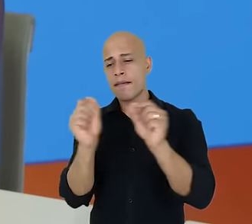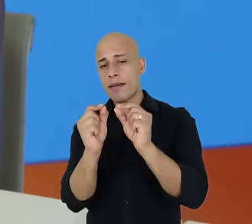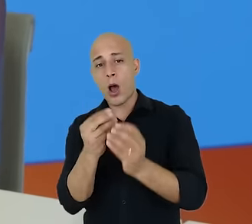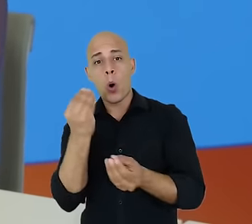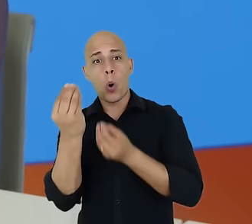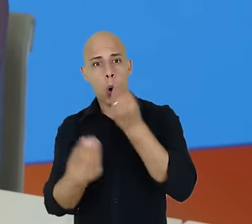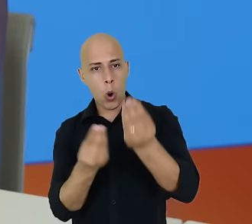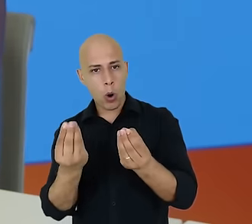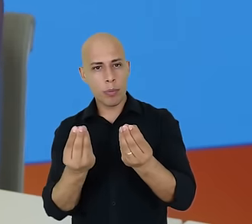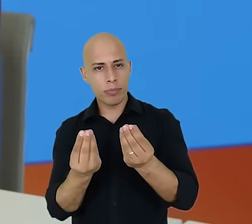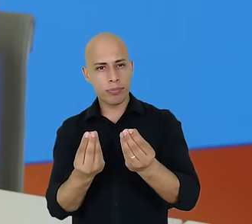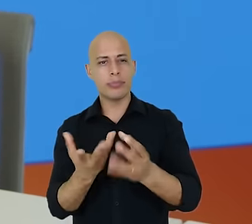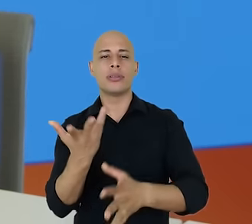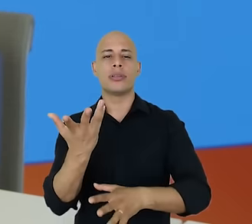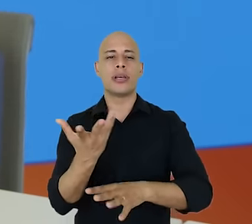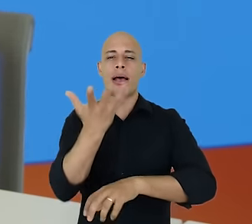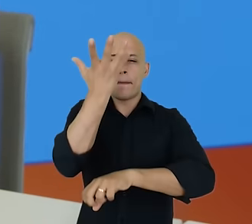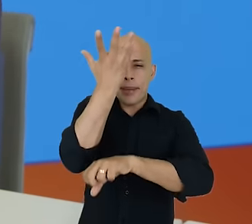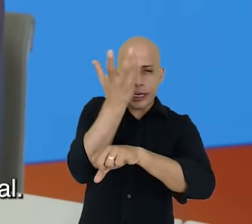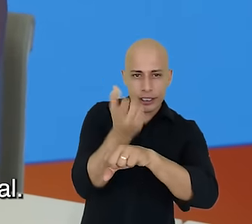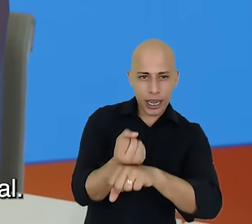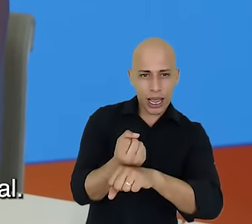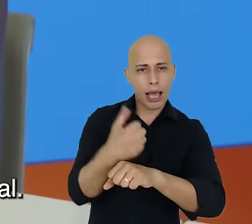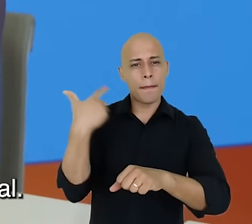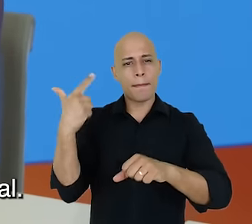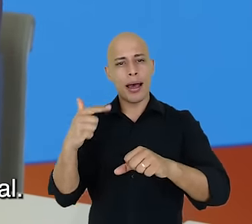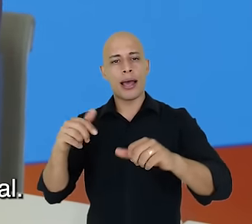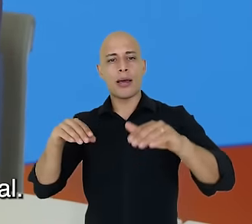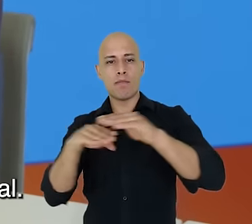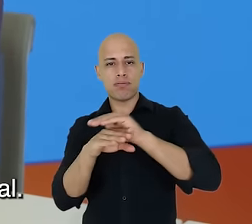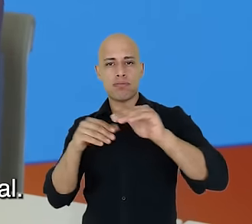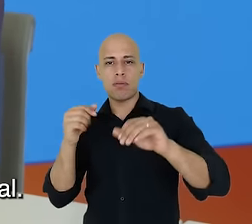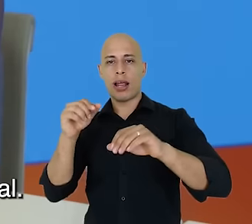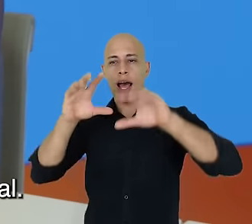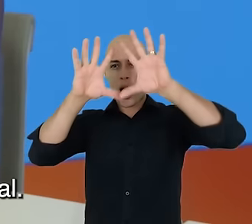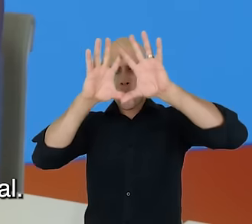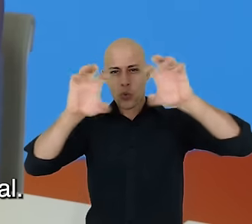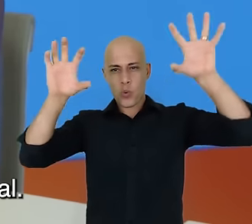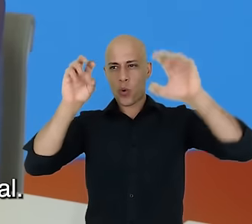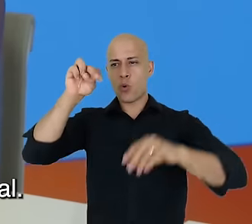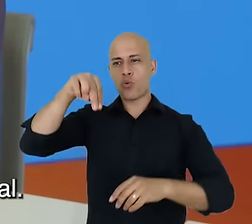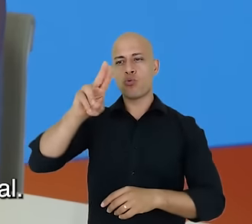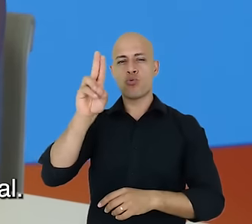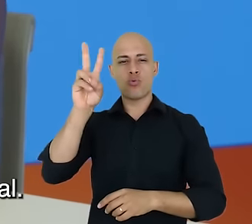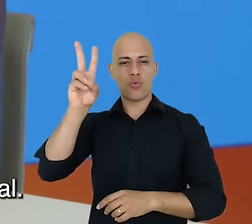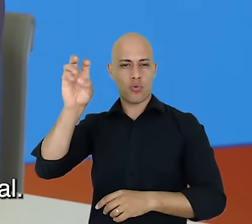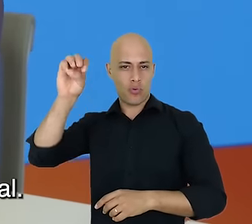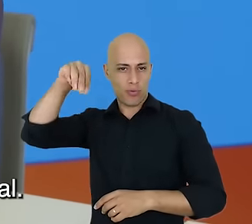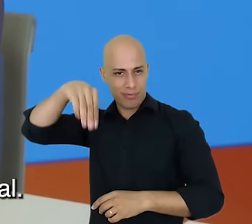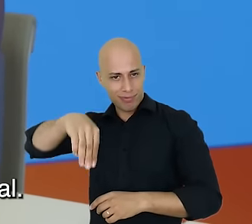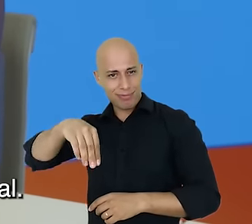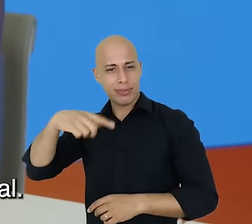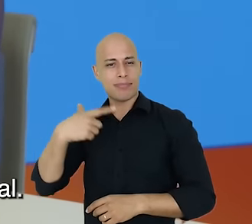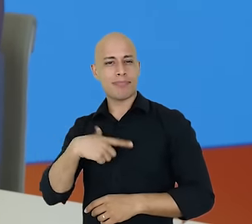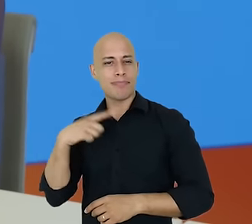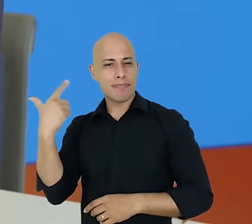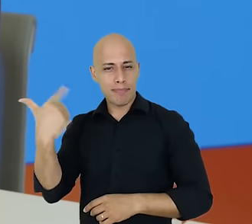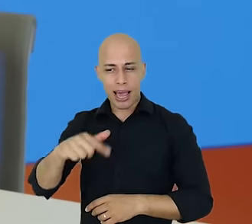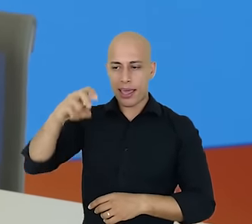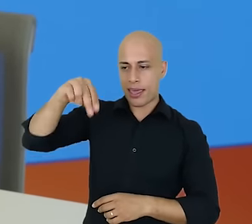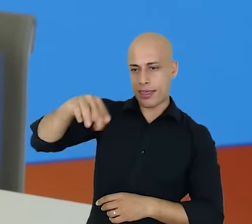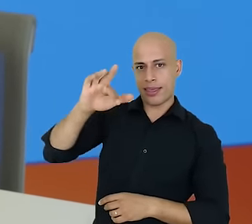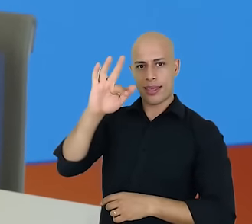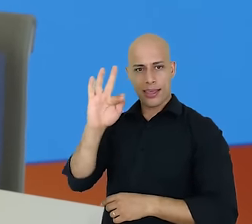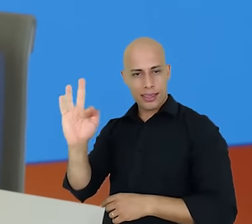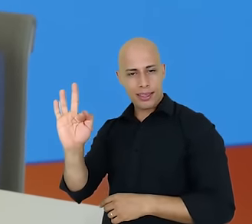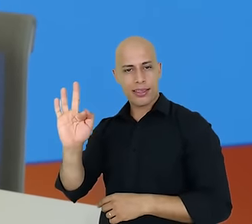né você faz instalação você sobe ele em nuvem a parte de eh Identificação do número de sequência de nota fiscal né Isso é um